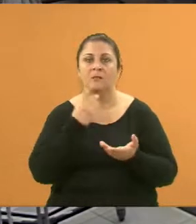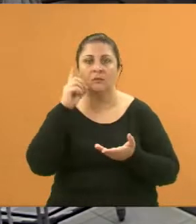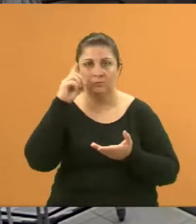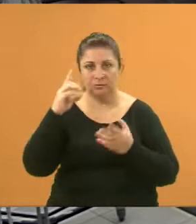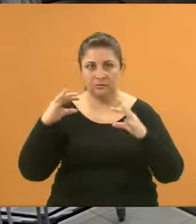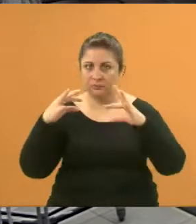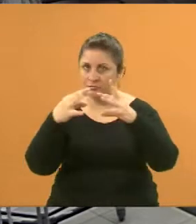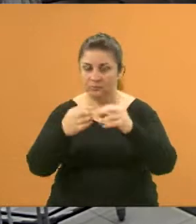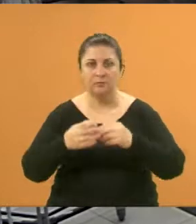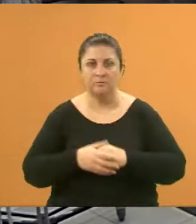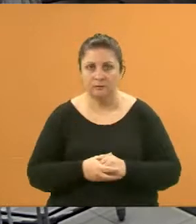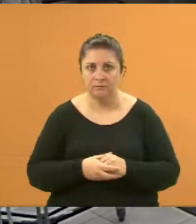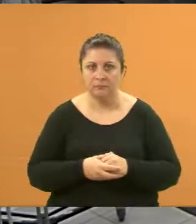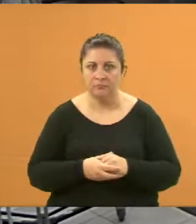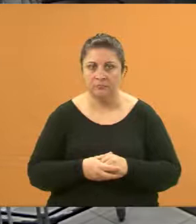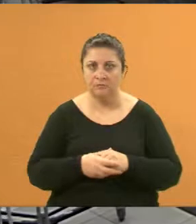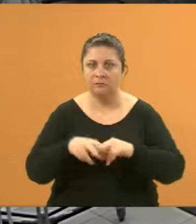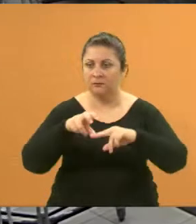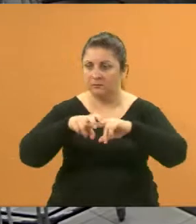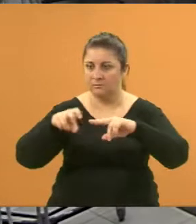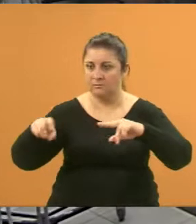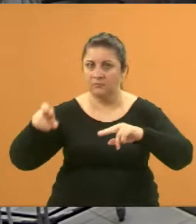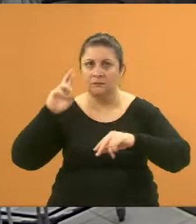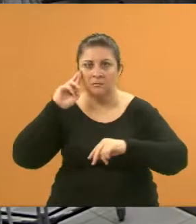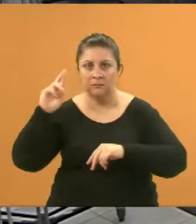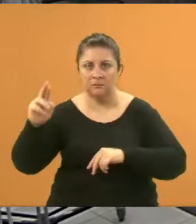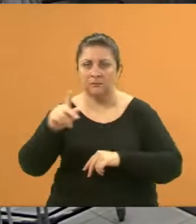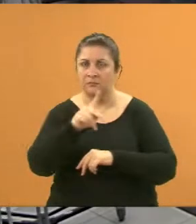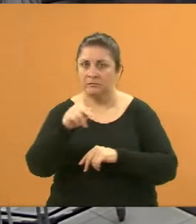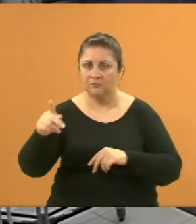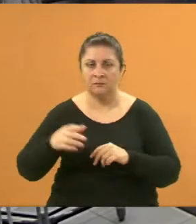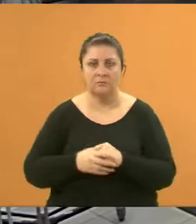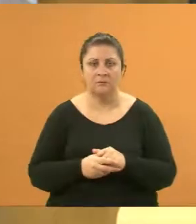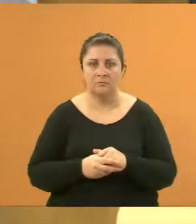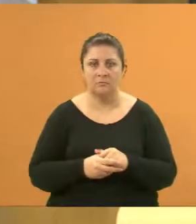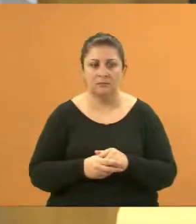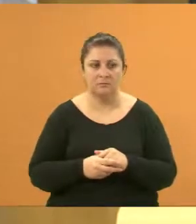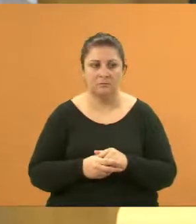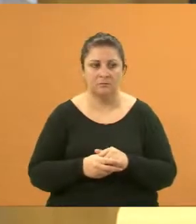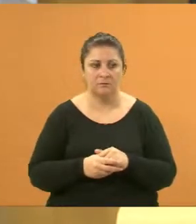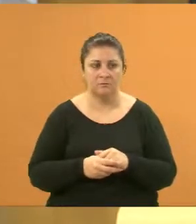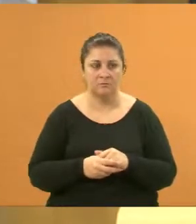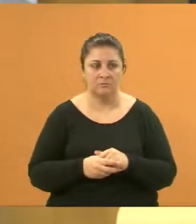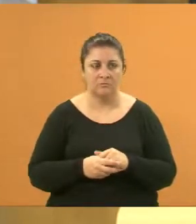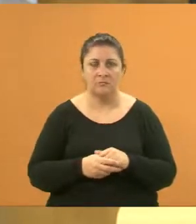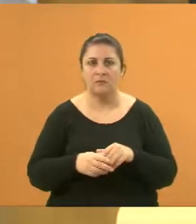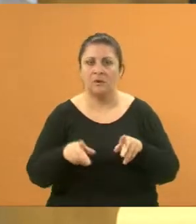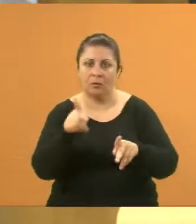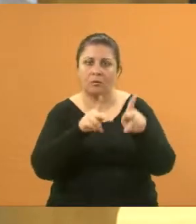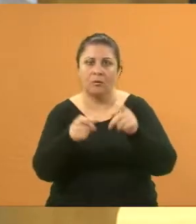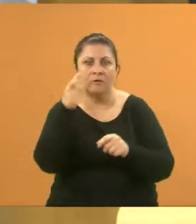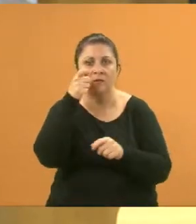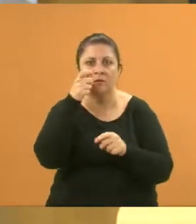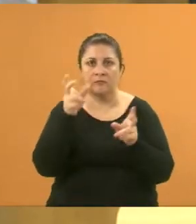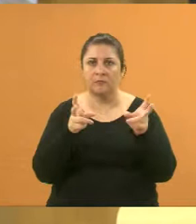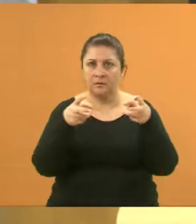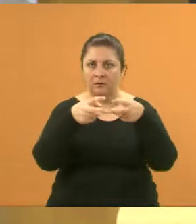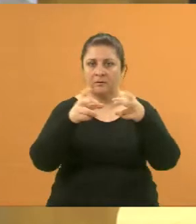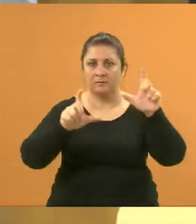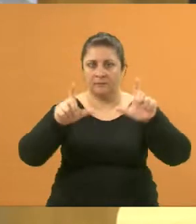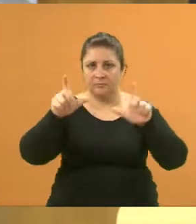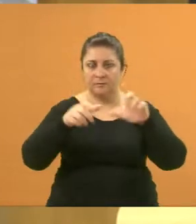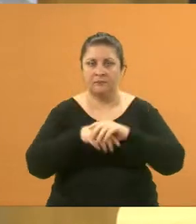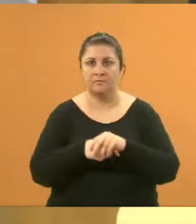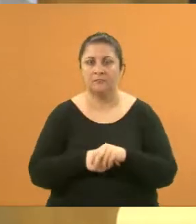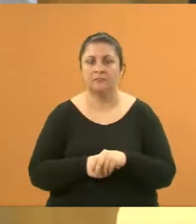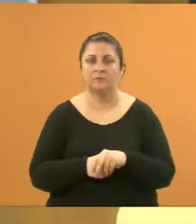Bom dia a todos, cumprimento a mesa em nome da nossa presidente, senhorita Lucimar, os munícipes que nos acompanham pela TV Câmara, através da internet